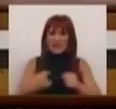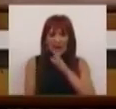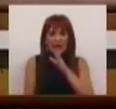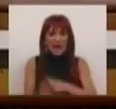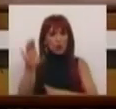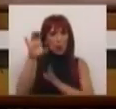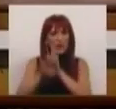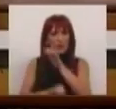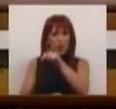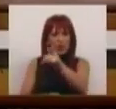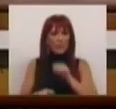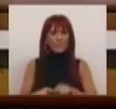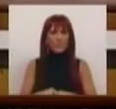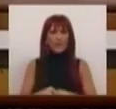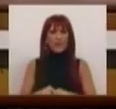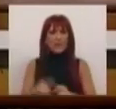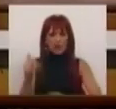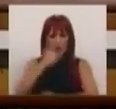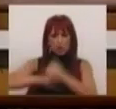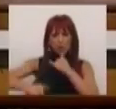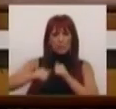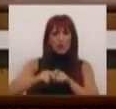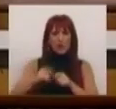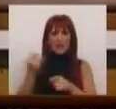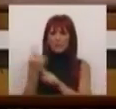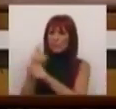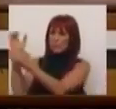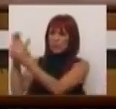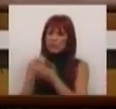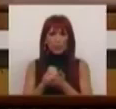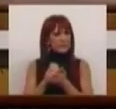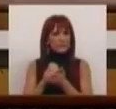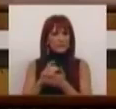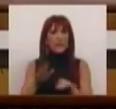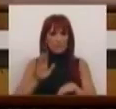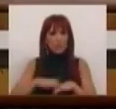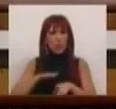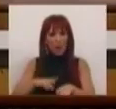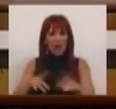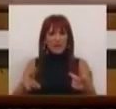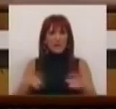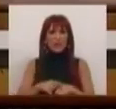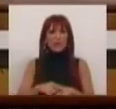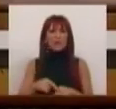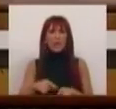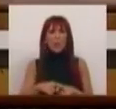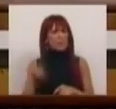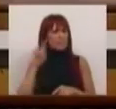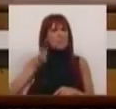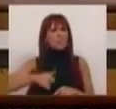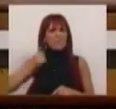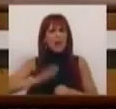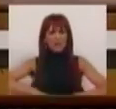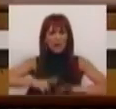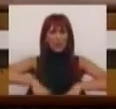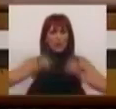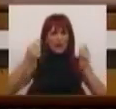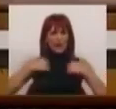criar condições para a substituição das importações. Neste sentido, será crucial